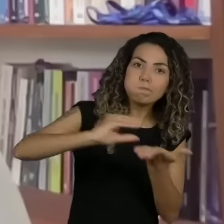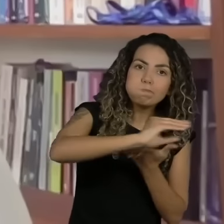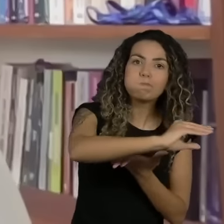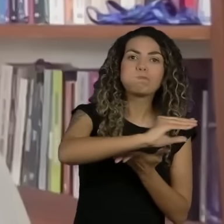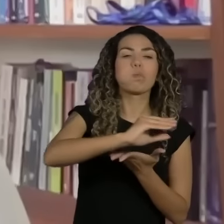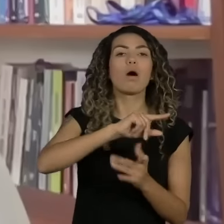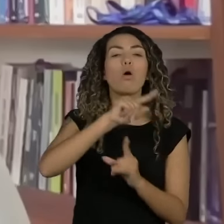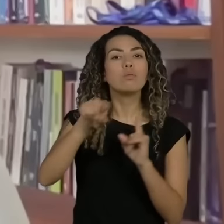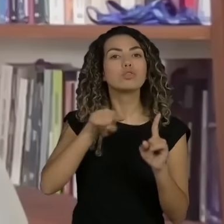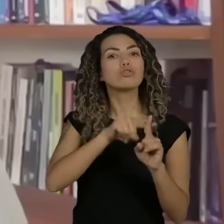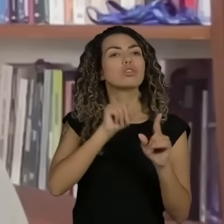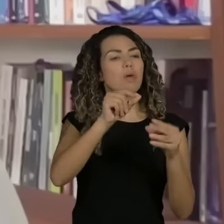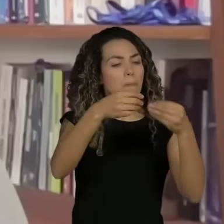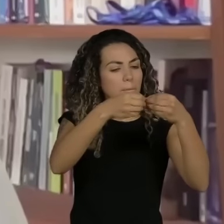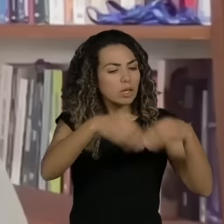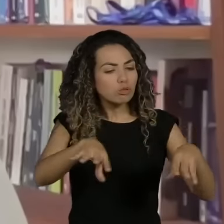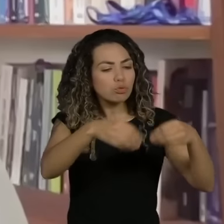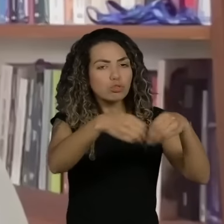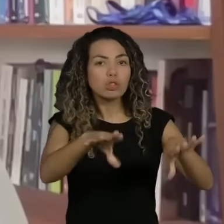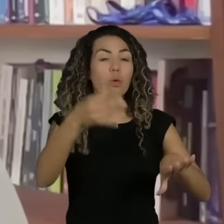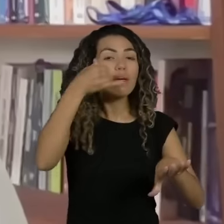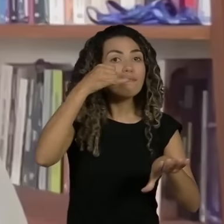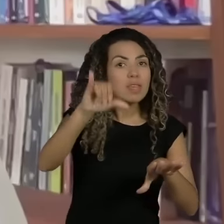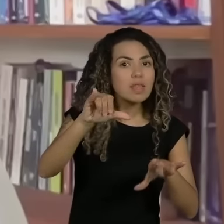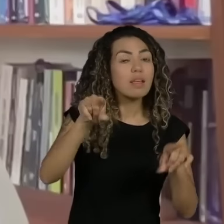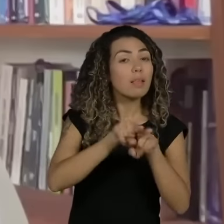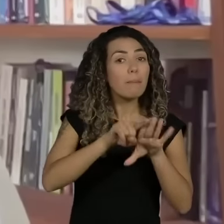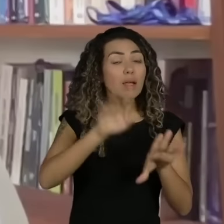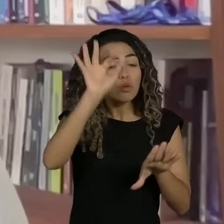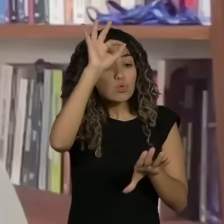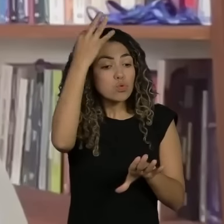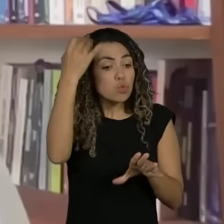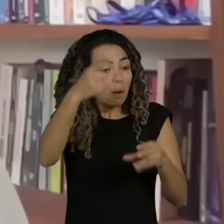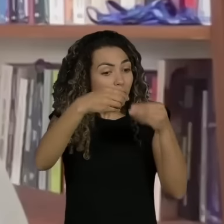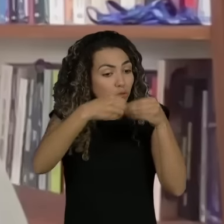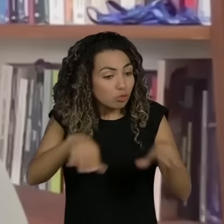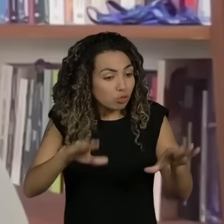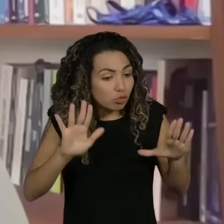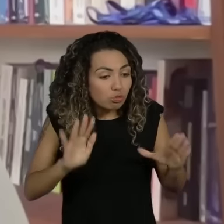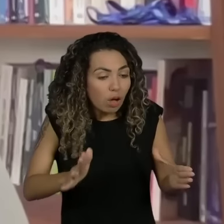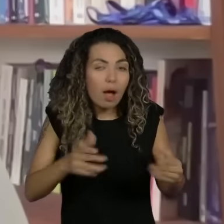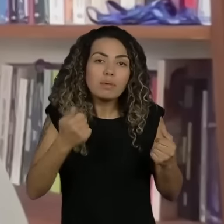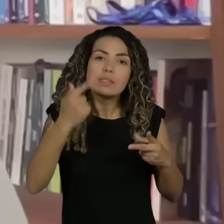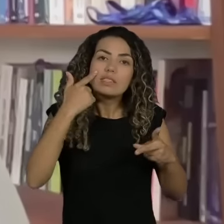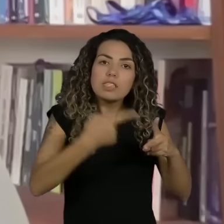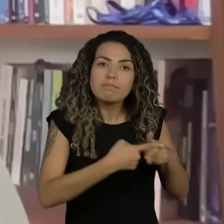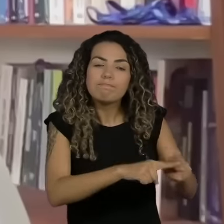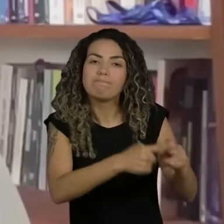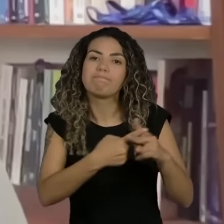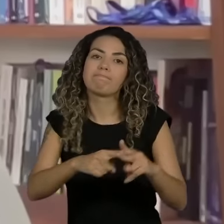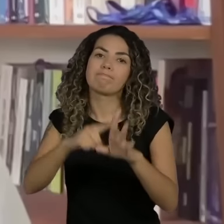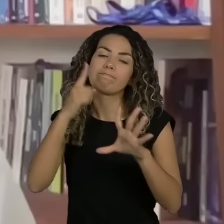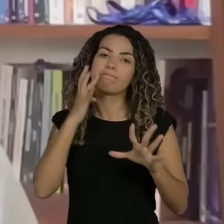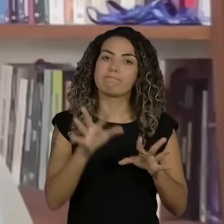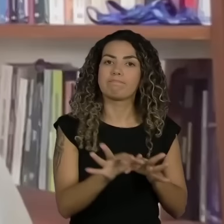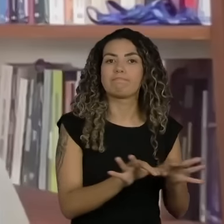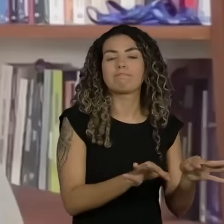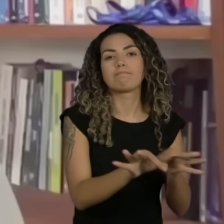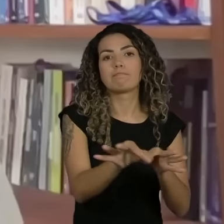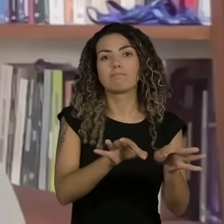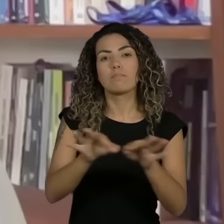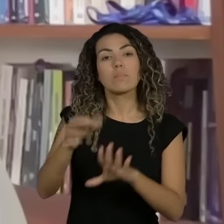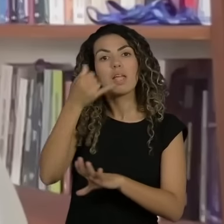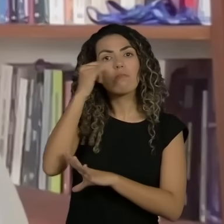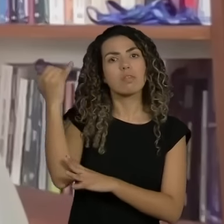de alguns territórios que são a minoria, que têm áreas a serem restauradas, por exemplo, ou que o desmatamento possa